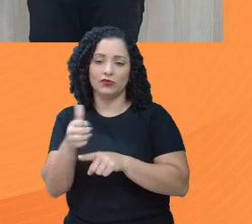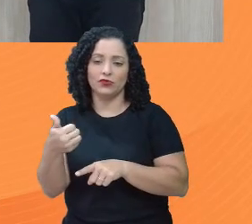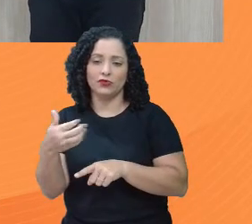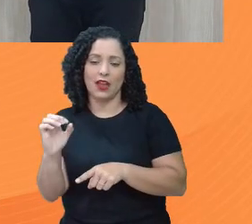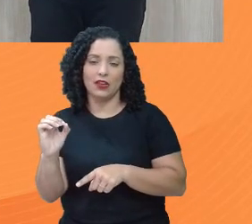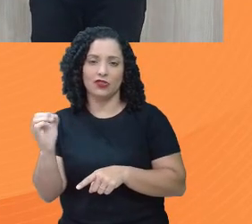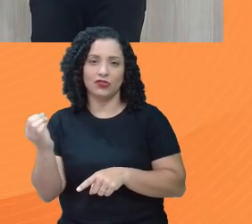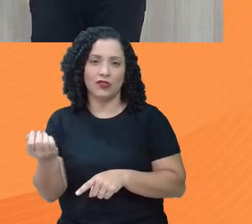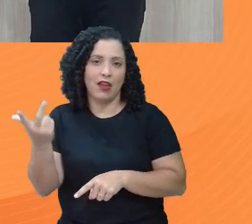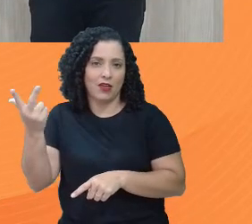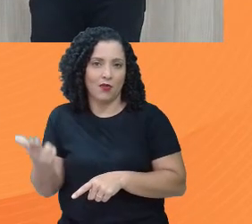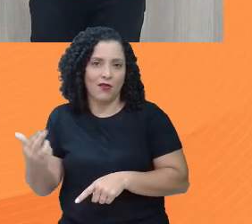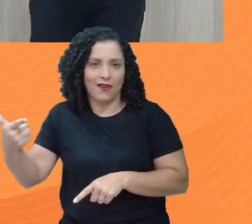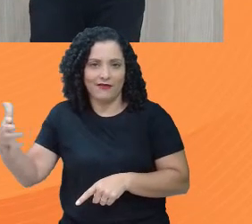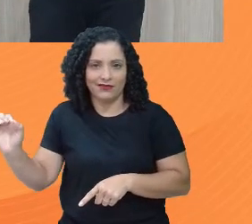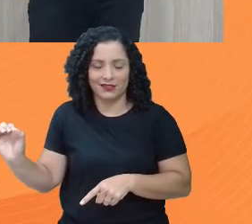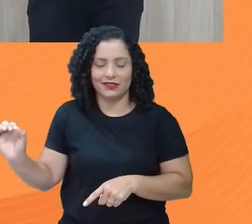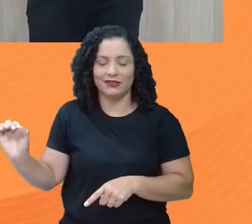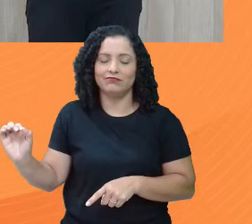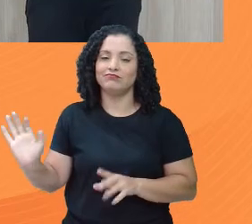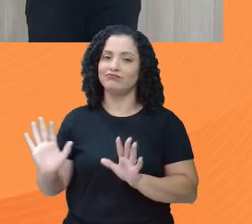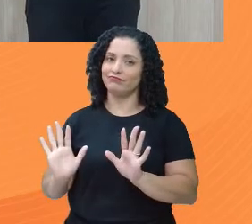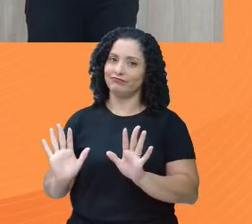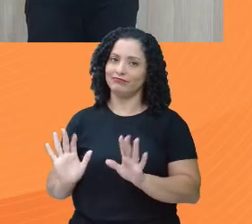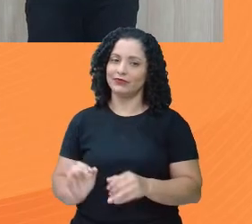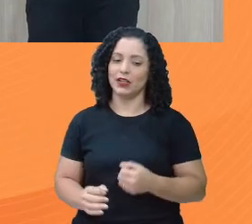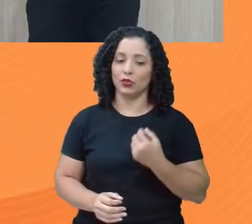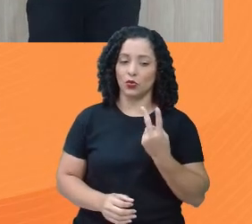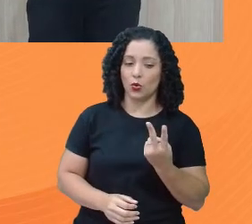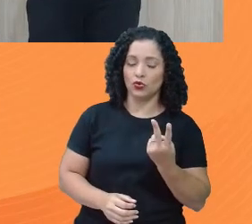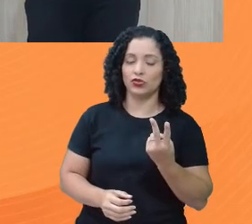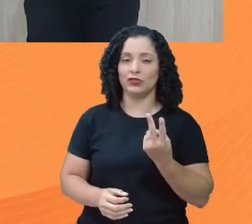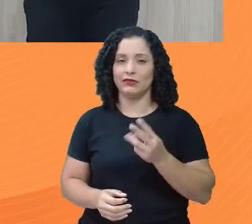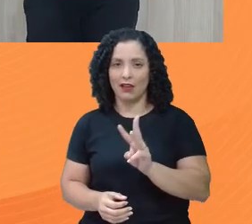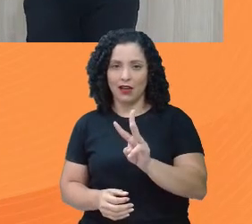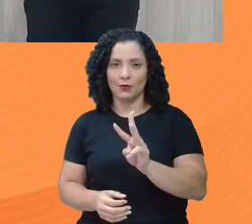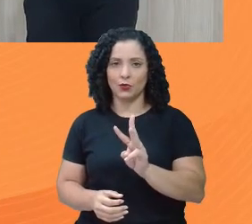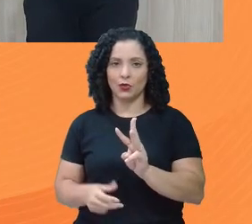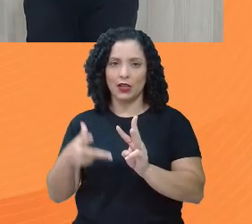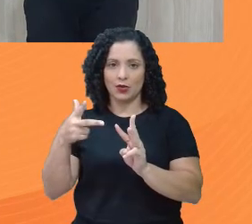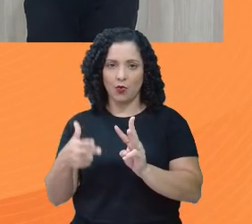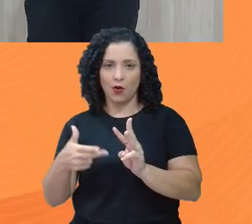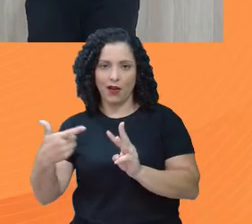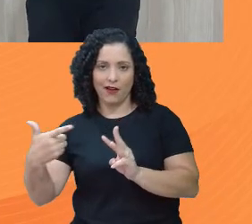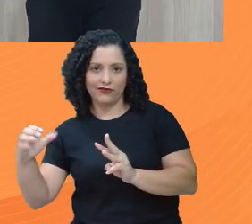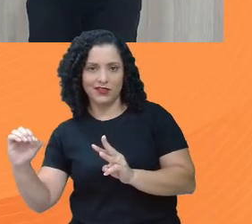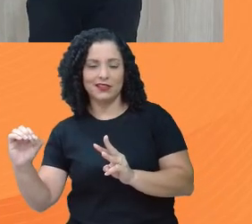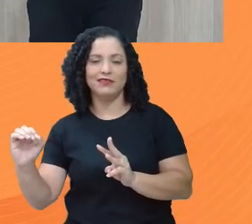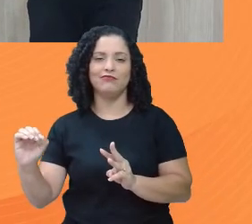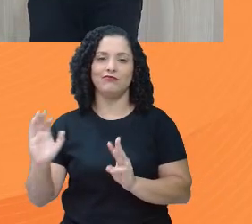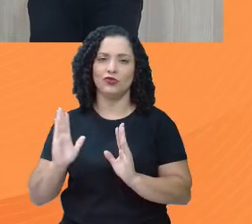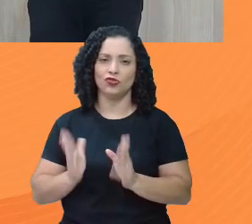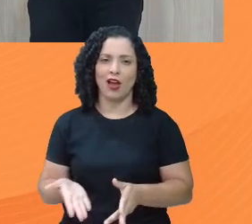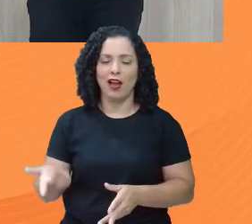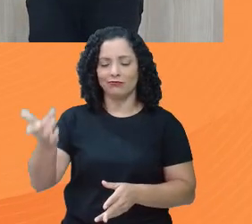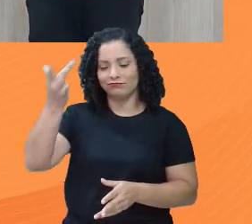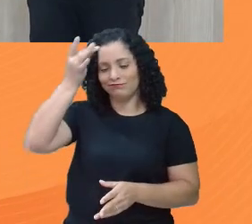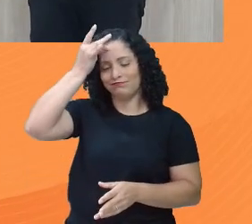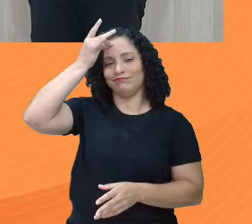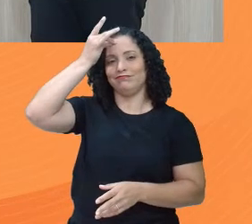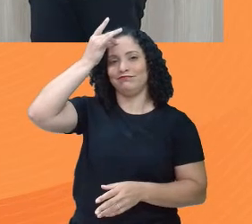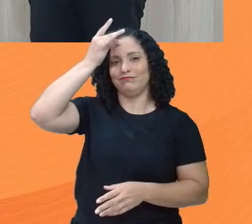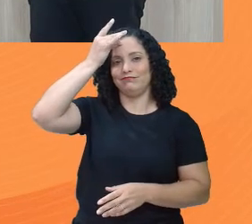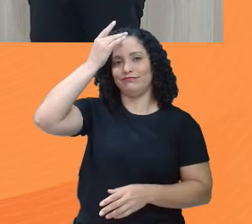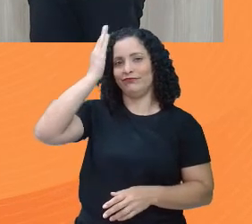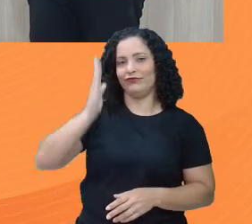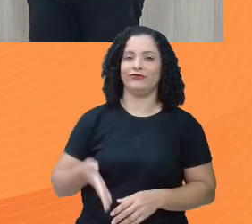a 20. Então, opa, 2w é igual a 20. Já dá para saber aí de cabecinha quanto vale w, né? O